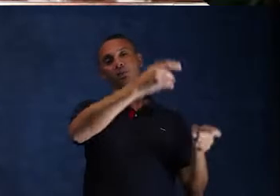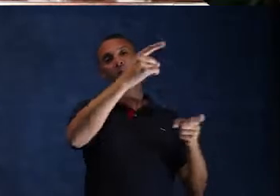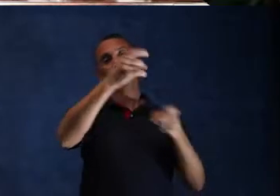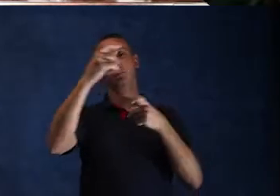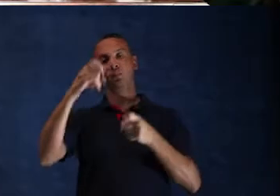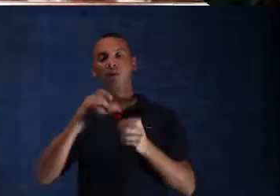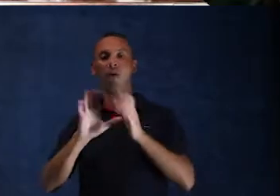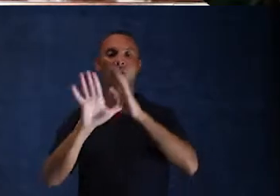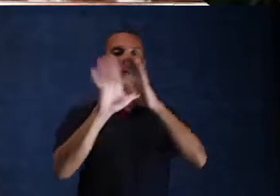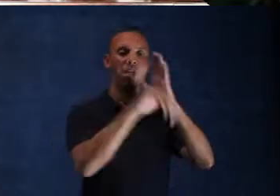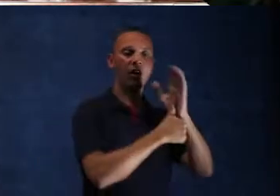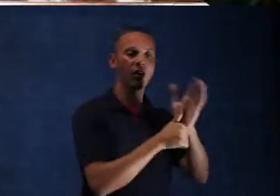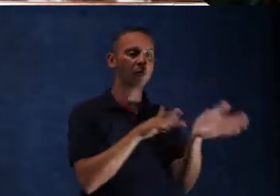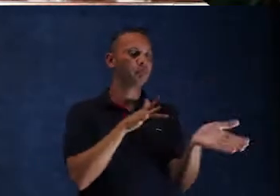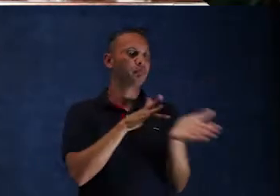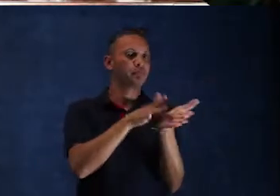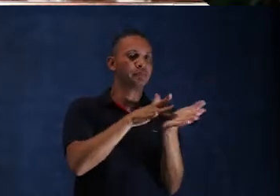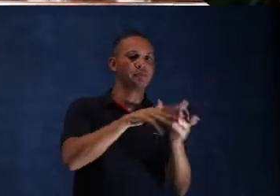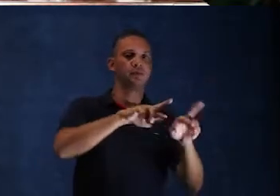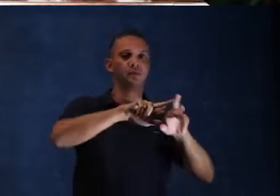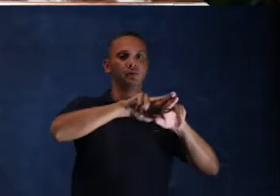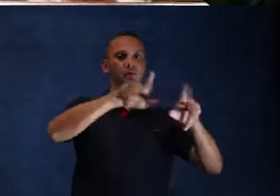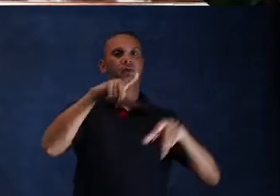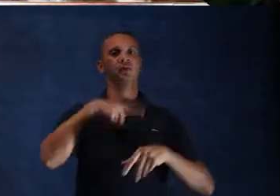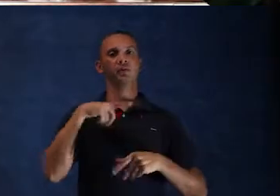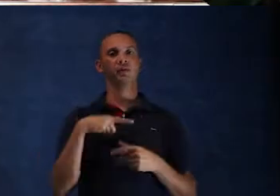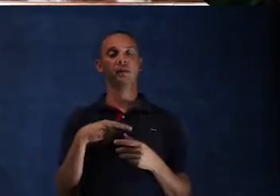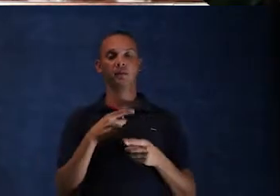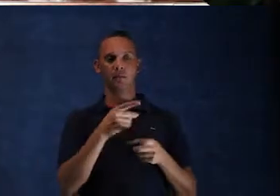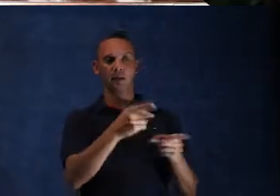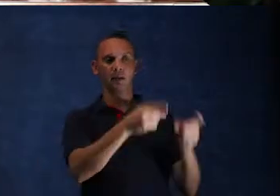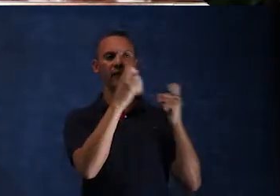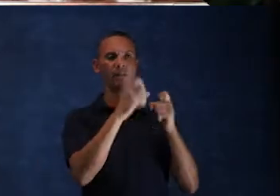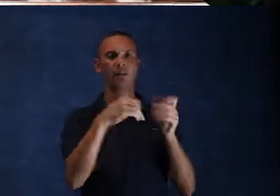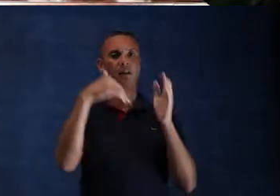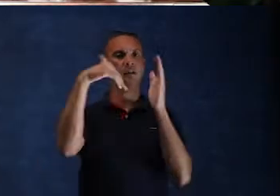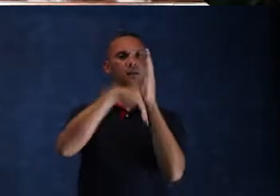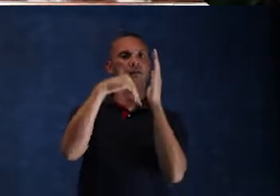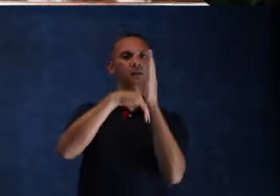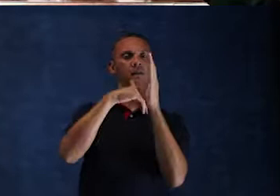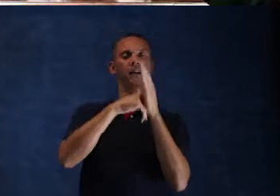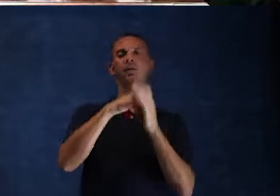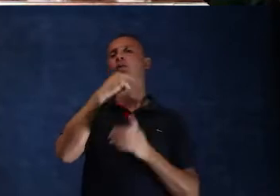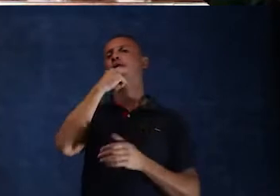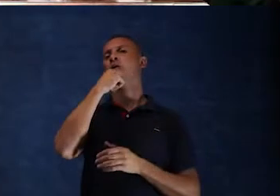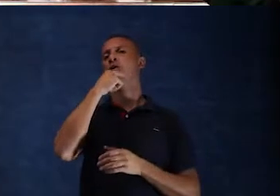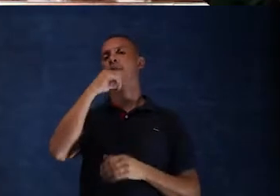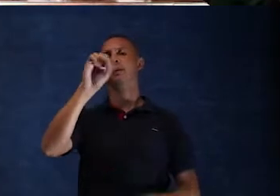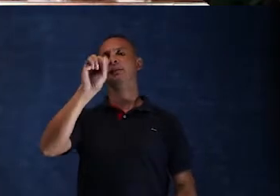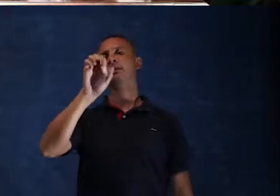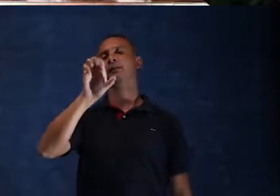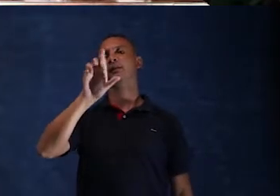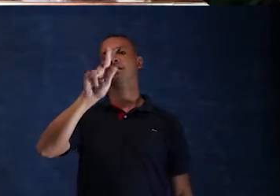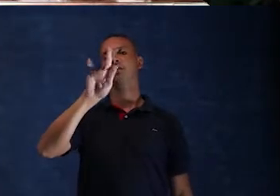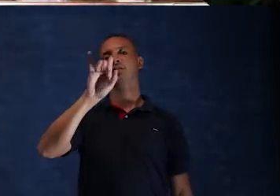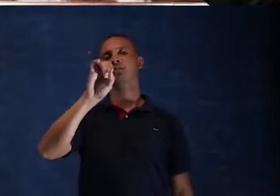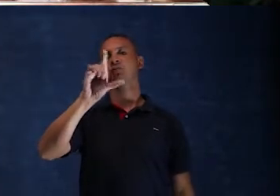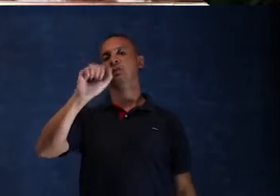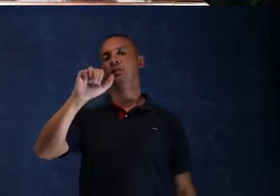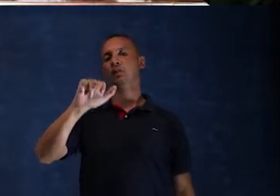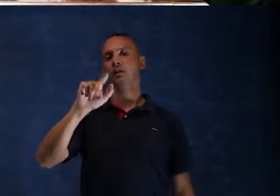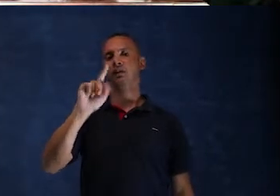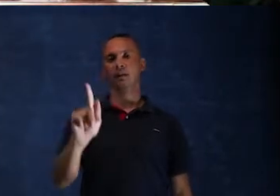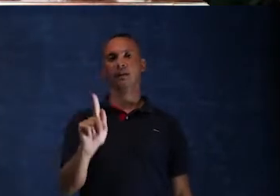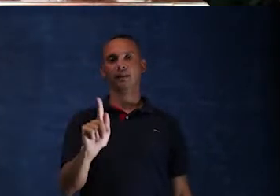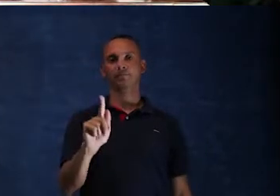roubos e falsificações em República Paradiso, Crimes e Segredos, de Sérgio Lang. Esse é o primeiro